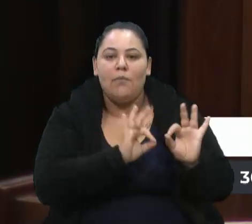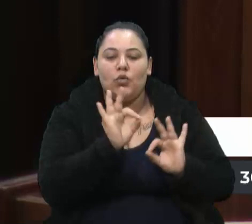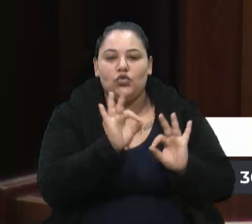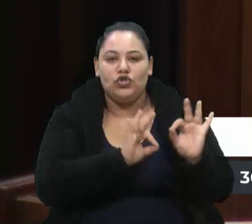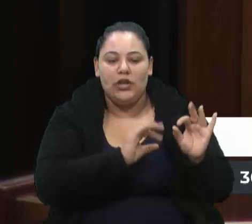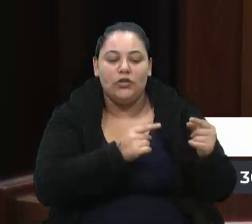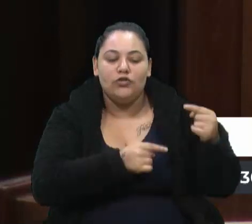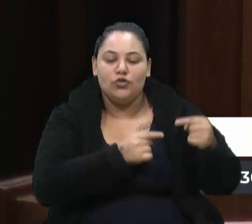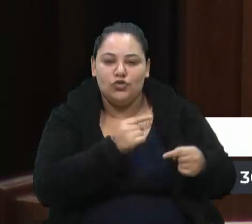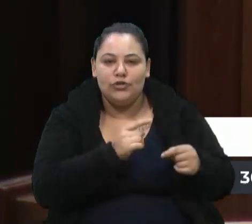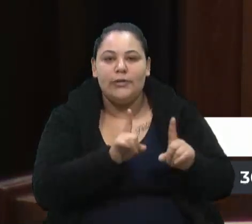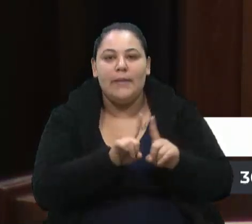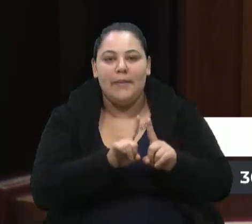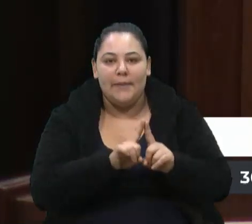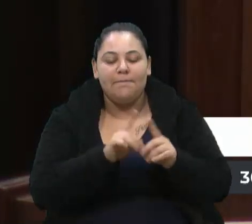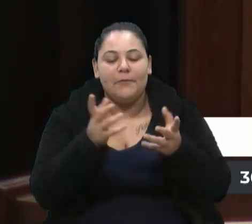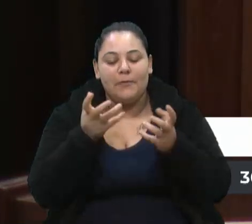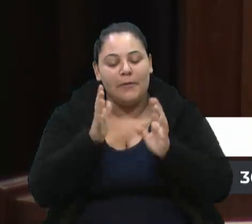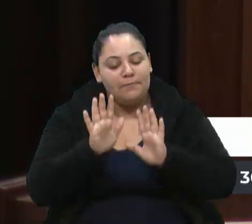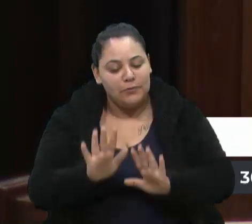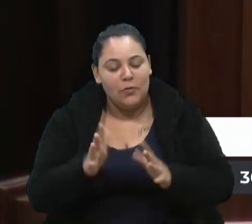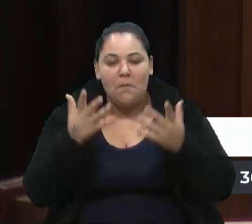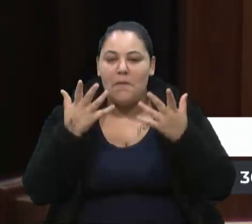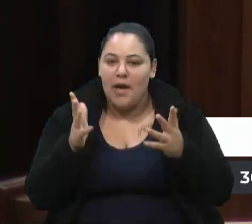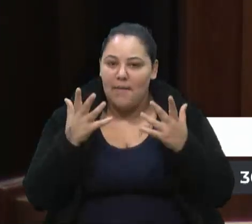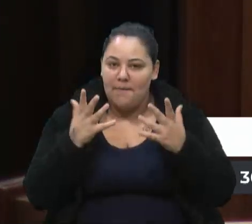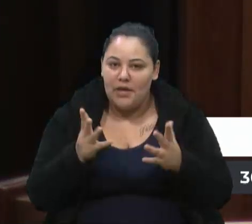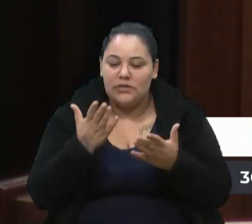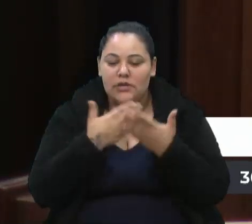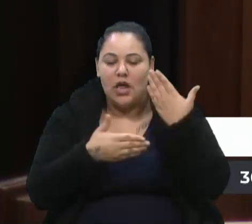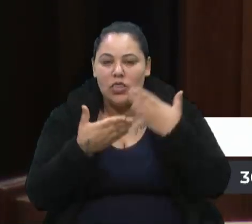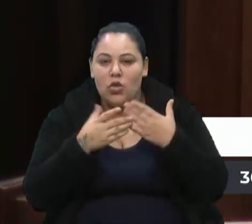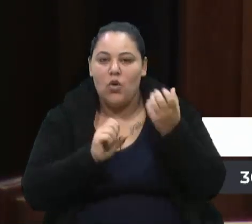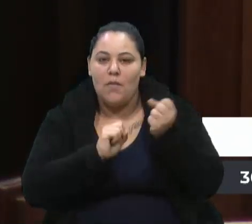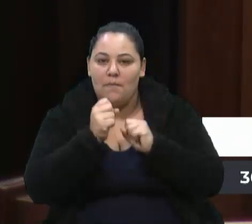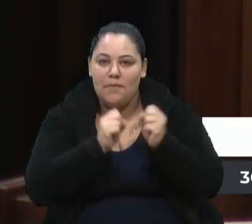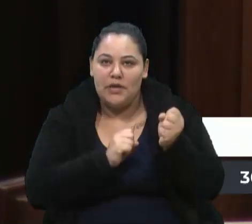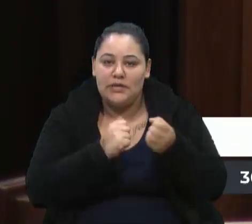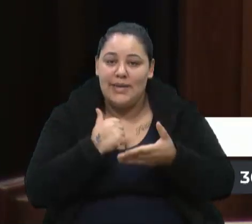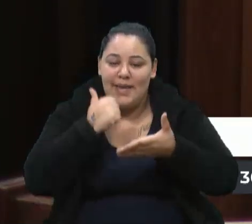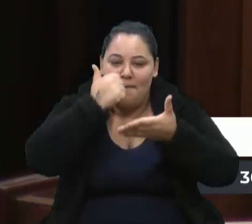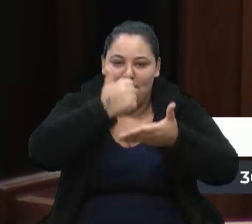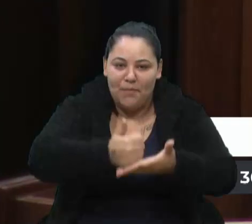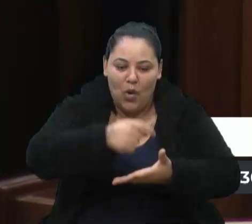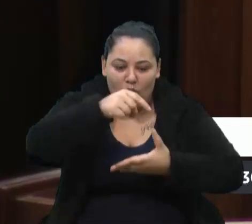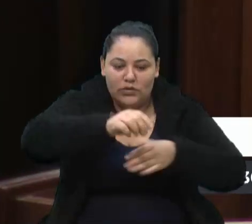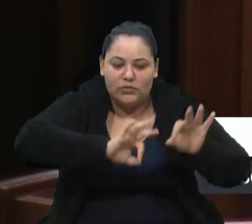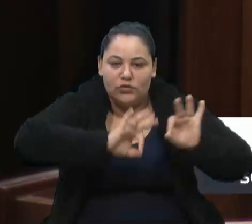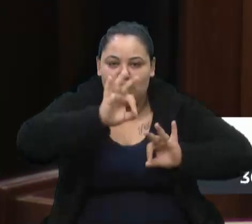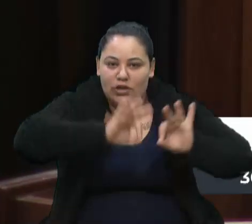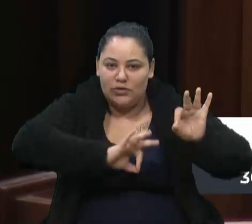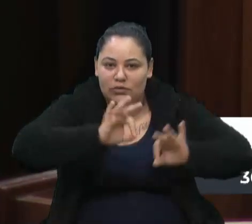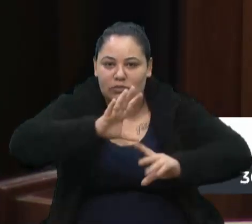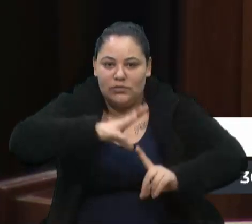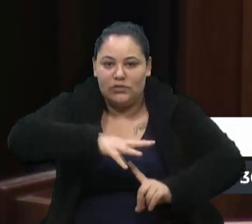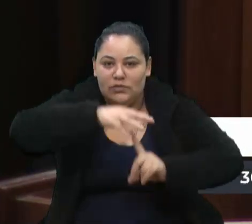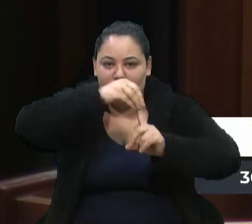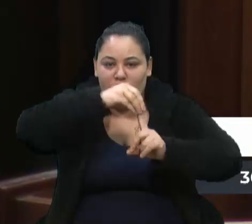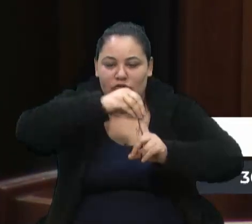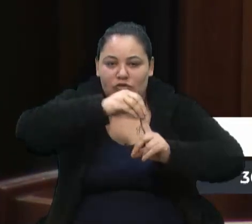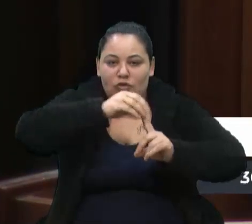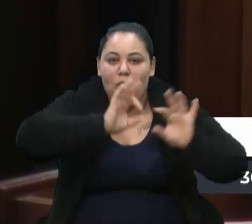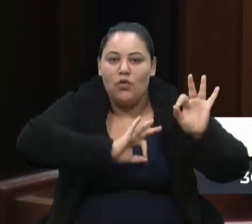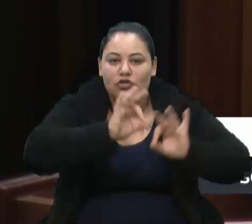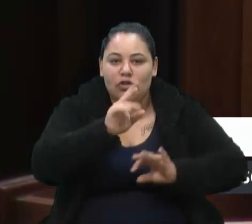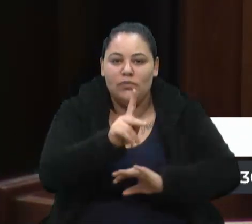de discussão então quero deixar aqui o Parabéns a todos aqueles empresas inclusive que apoiam esses projetos principalmente o Projeto Pescar